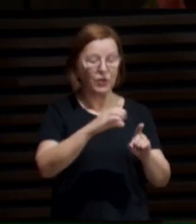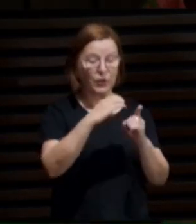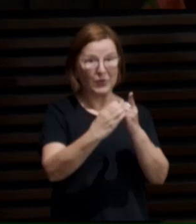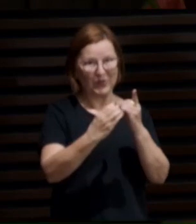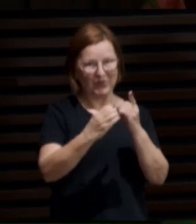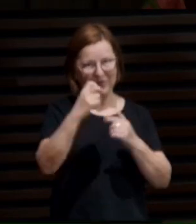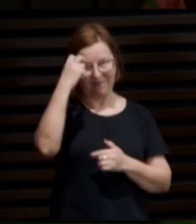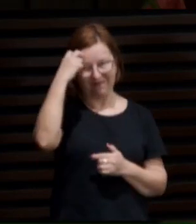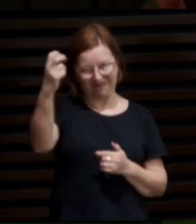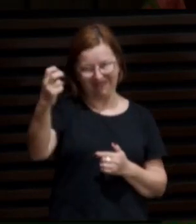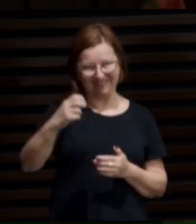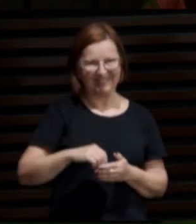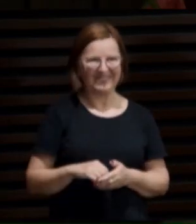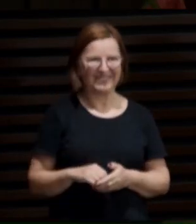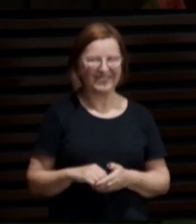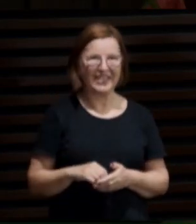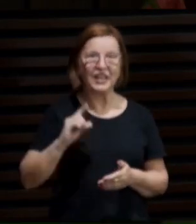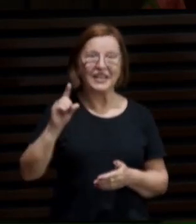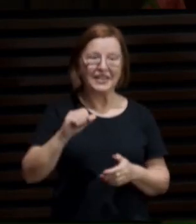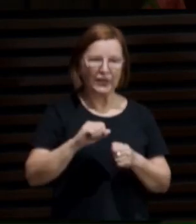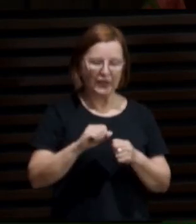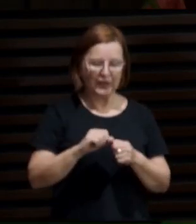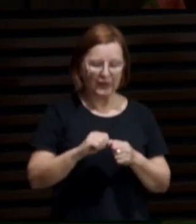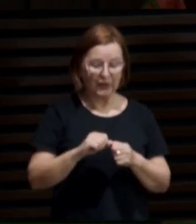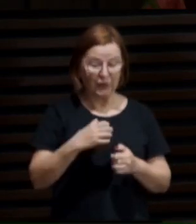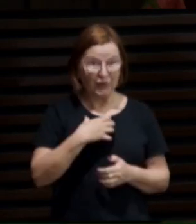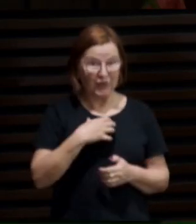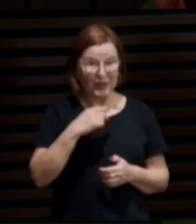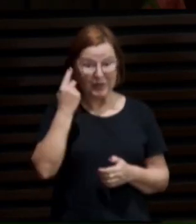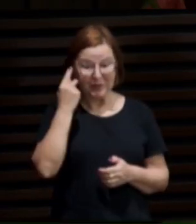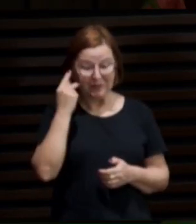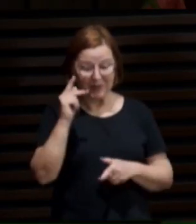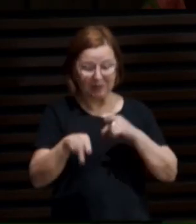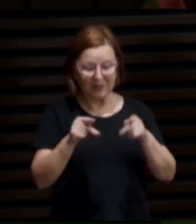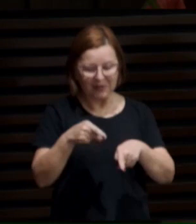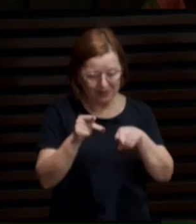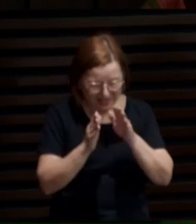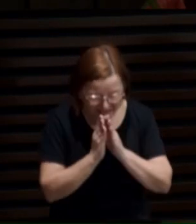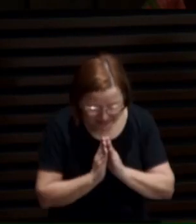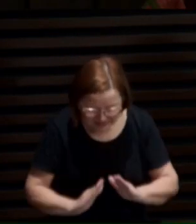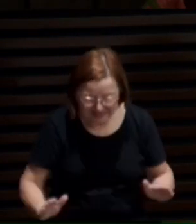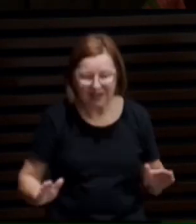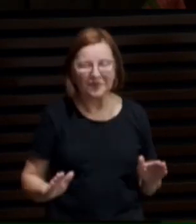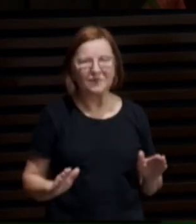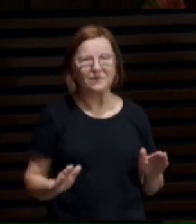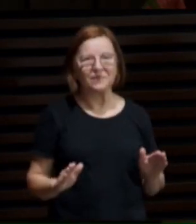Deus criou o meio para o homem adorá-lo. Ele se deu a conhecer por meio do seu Filho